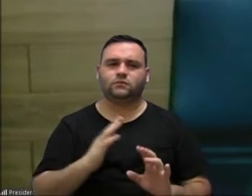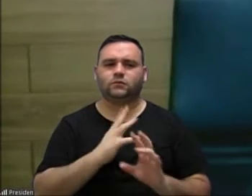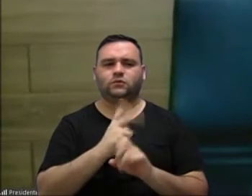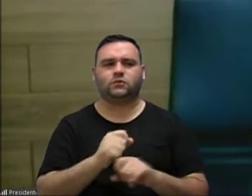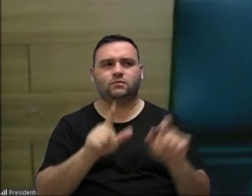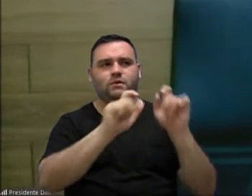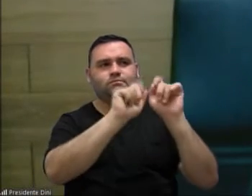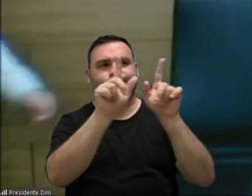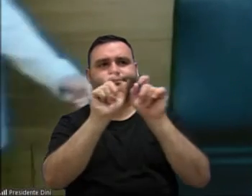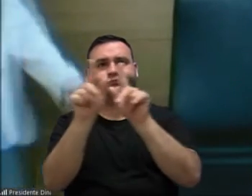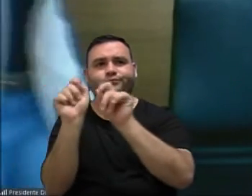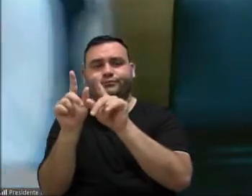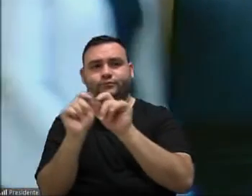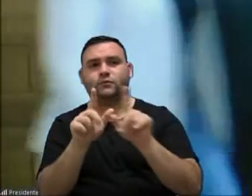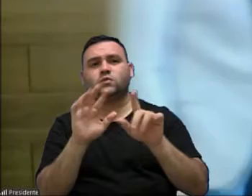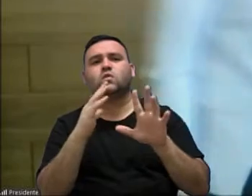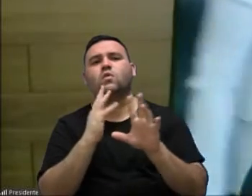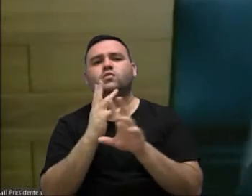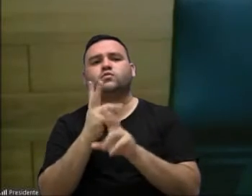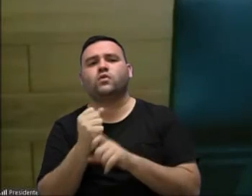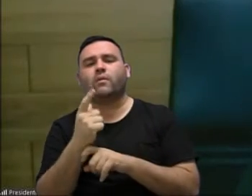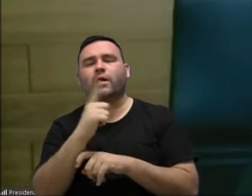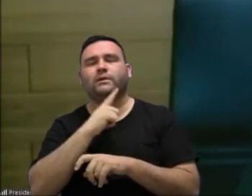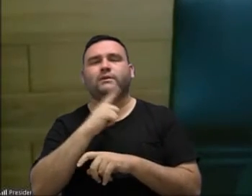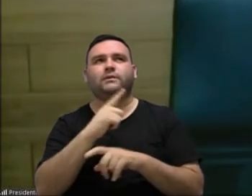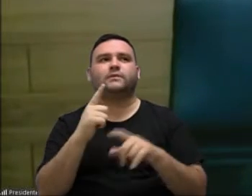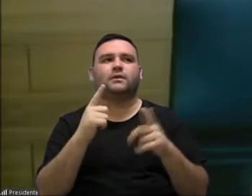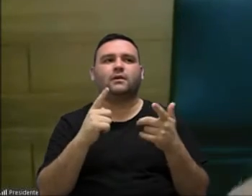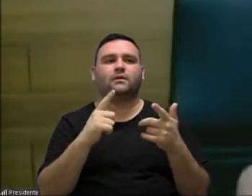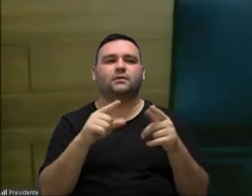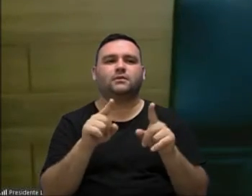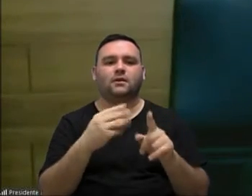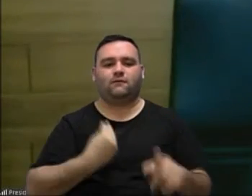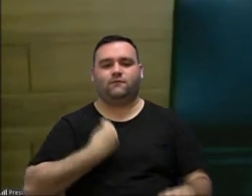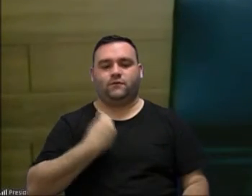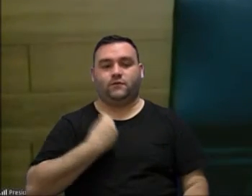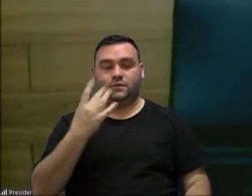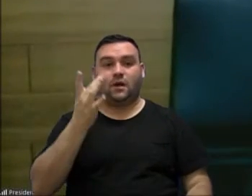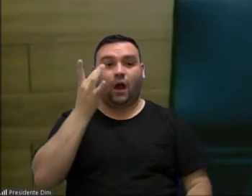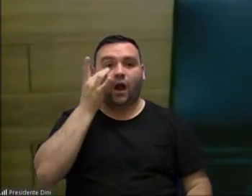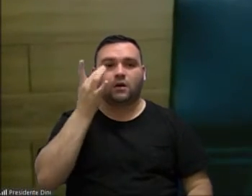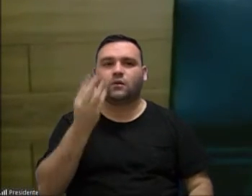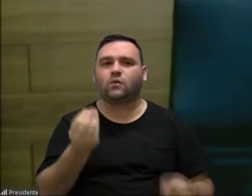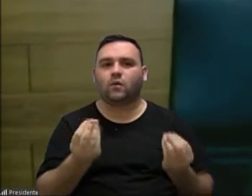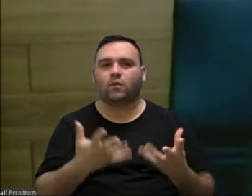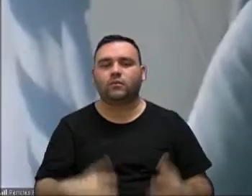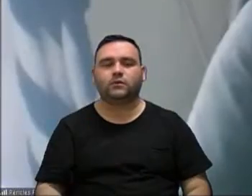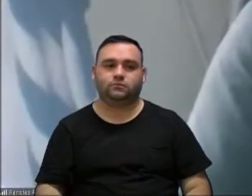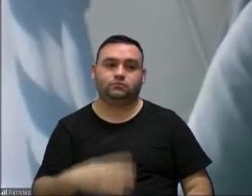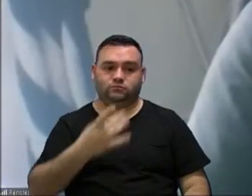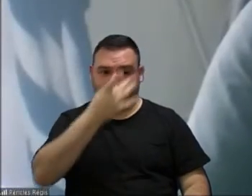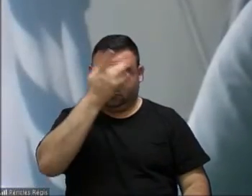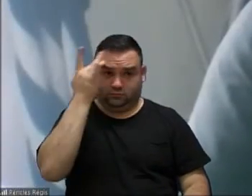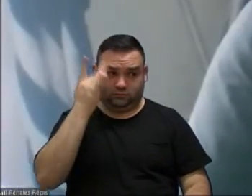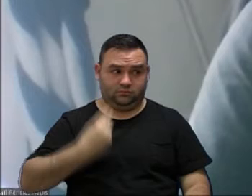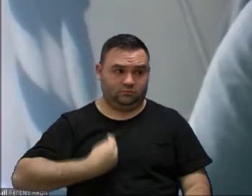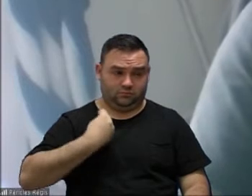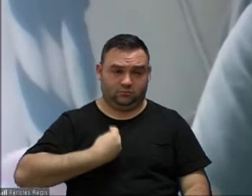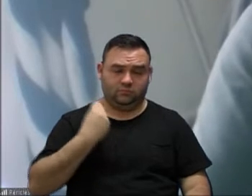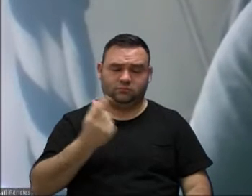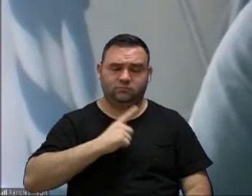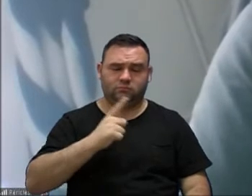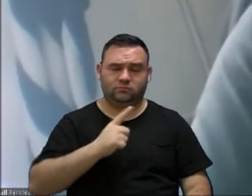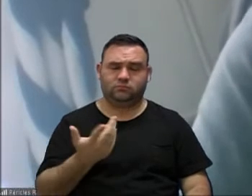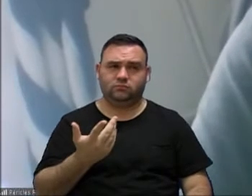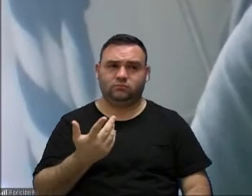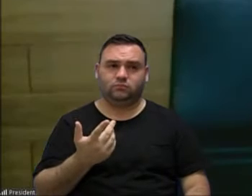por tela aberta ou o senhor está contando pela presença física do vereador pela presença física pela presença do